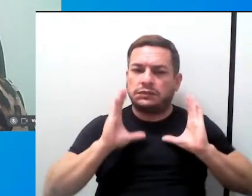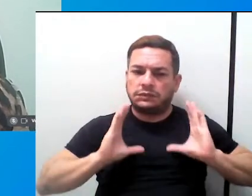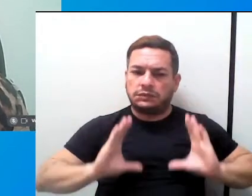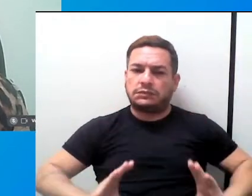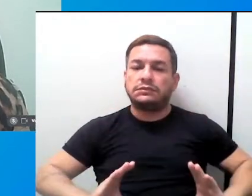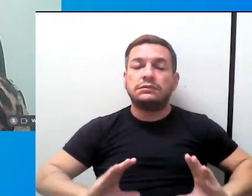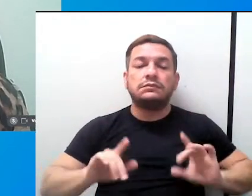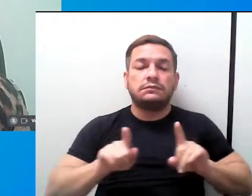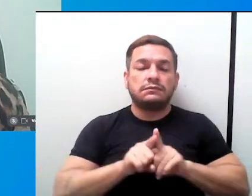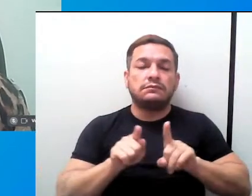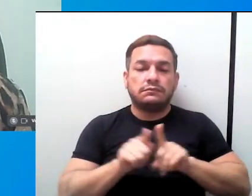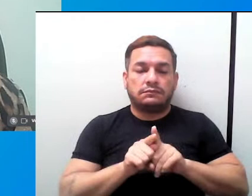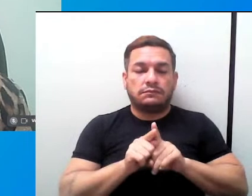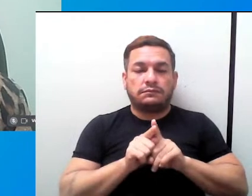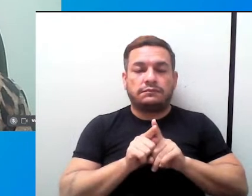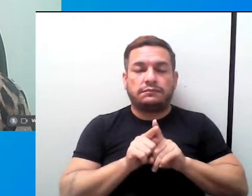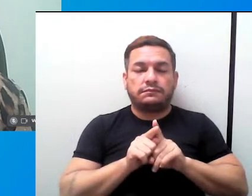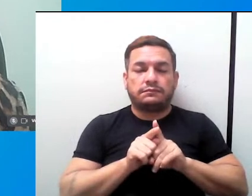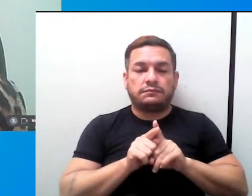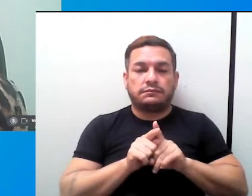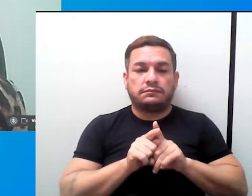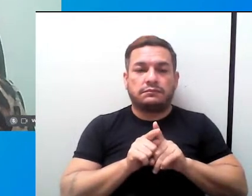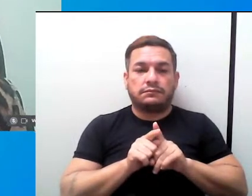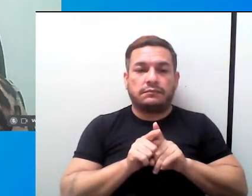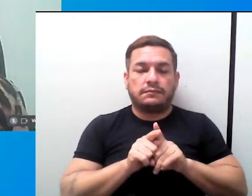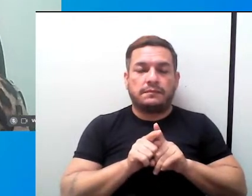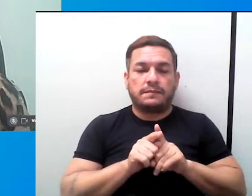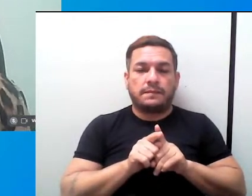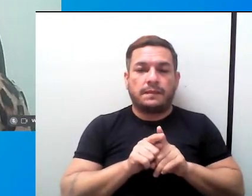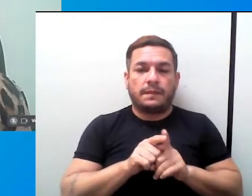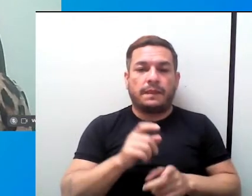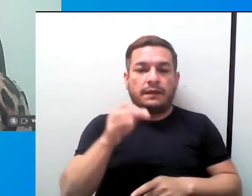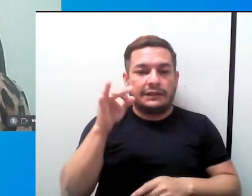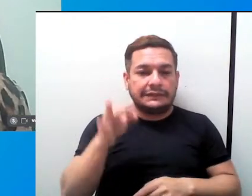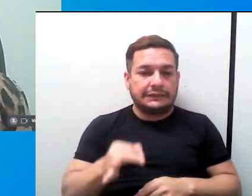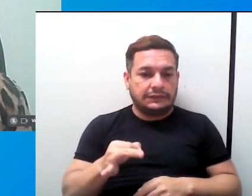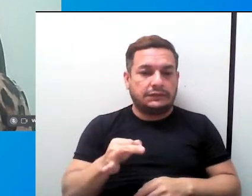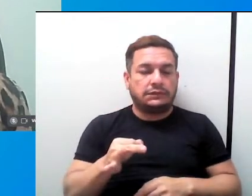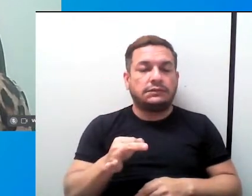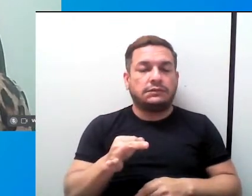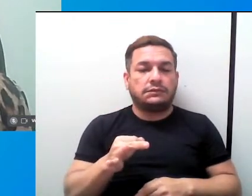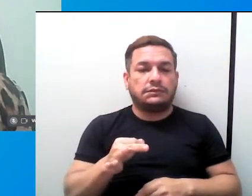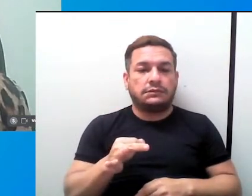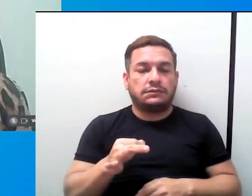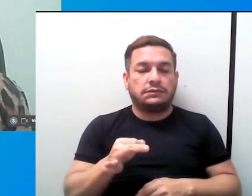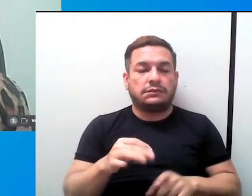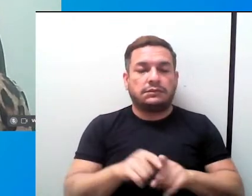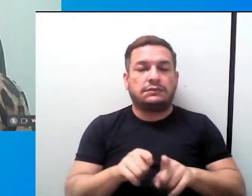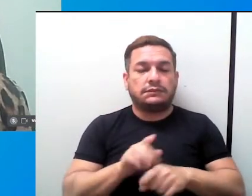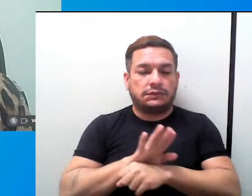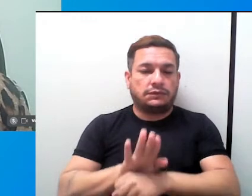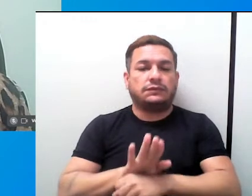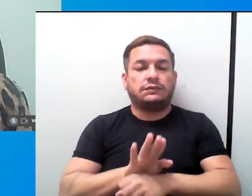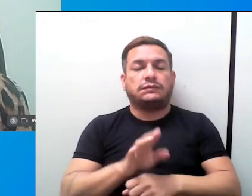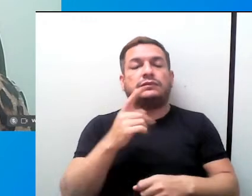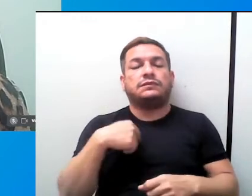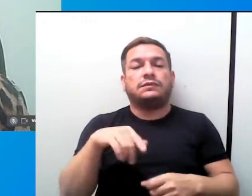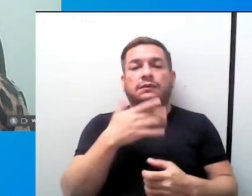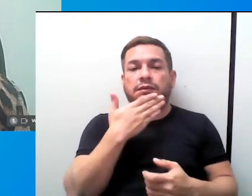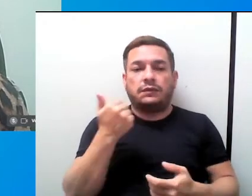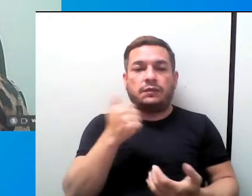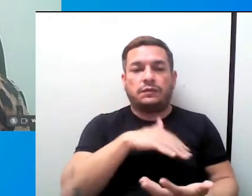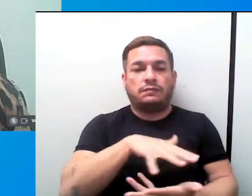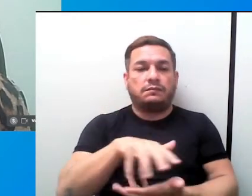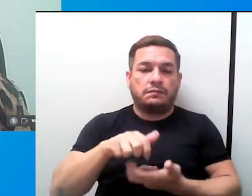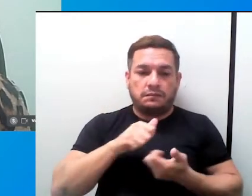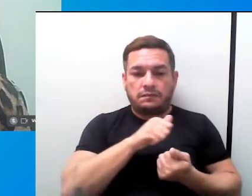né? Formar de forma plena, né? E contribuir para que a gente tenha um mundo mais justo,